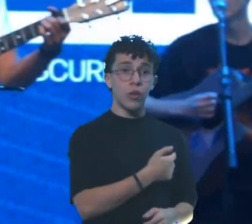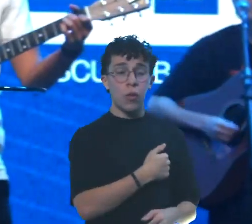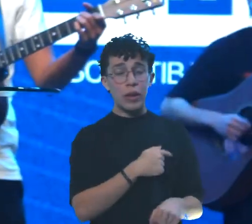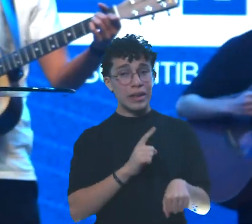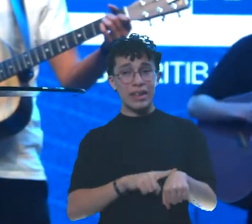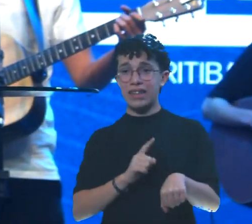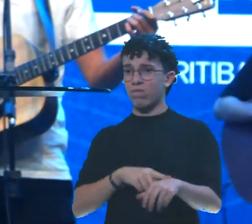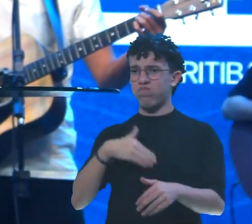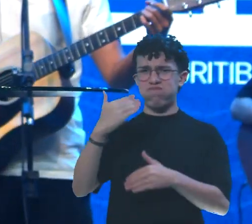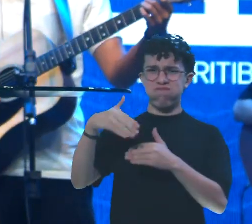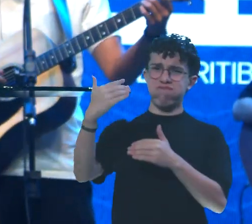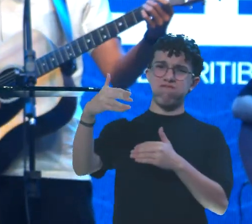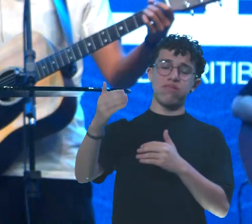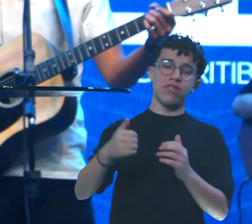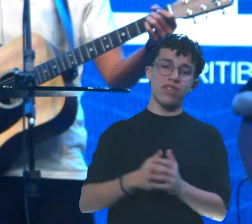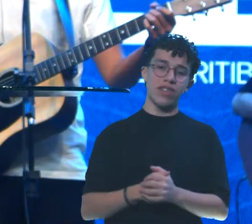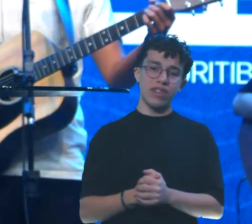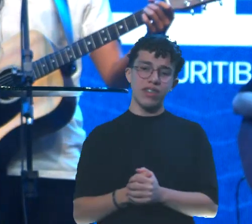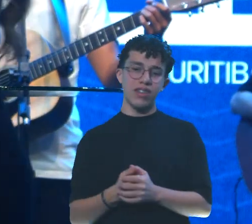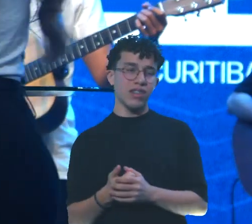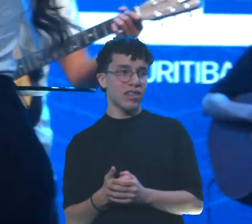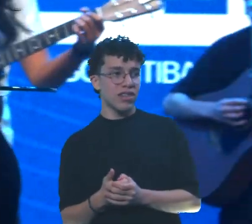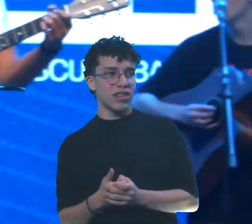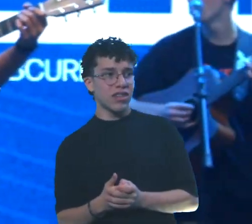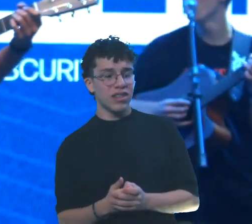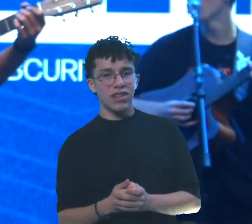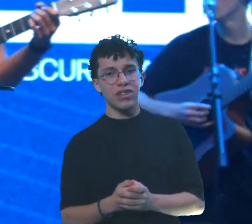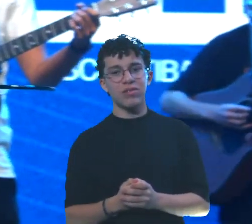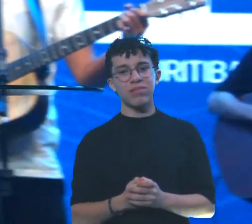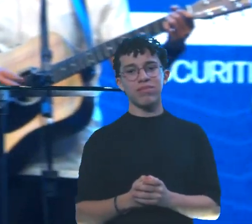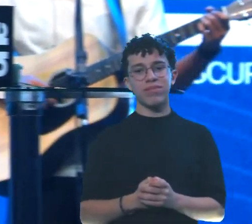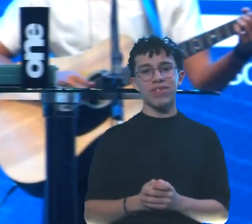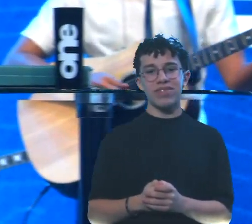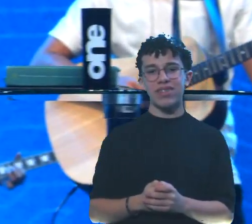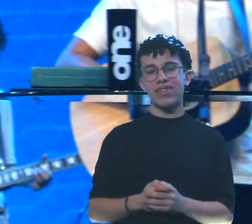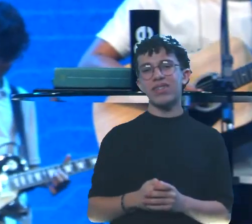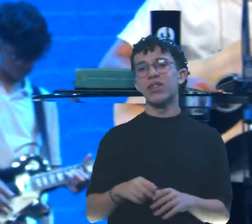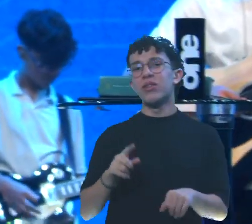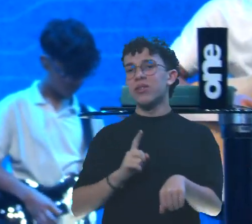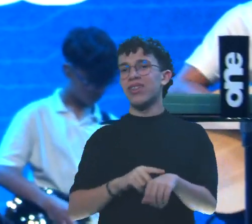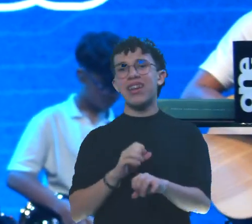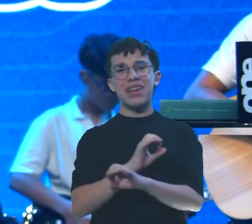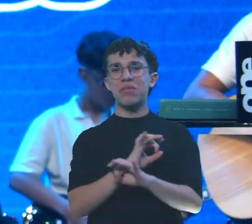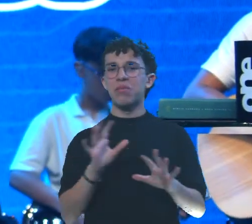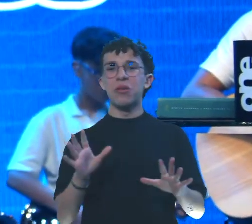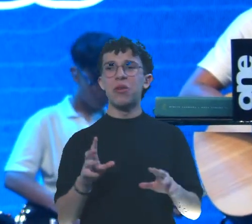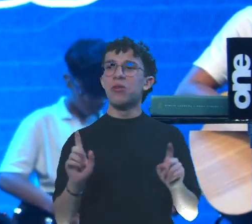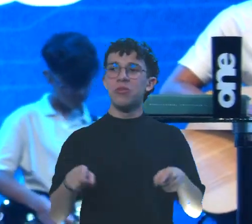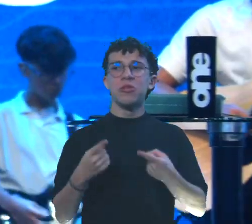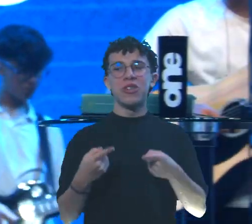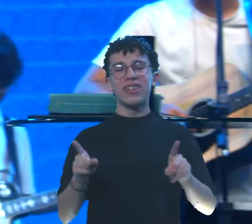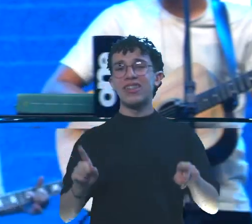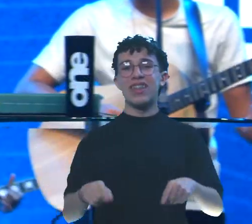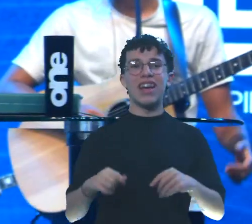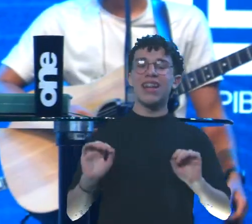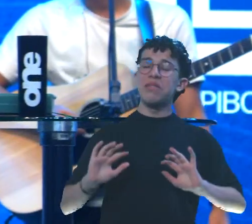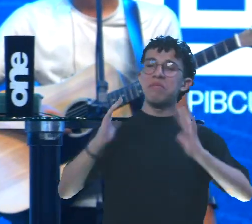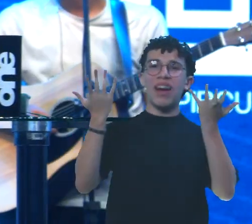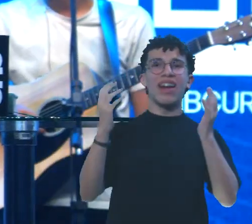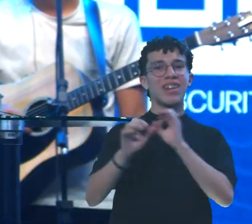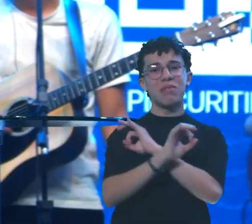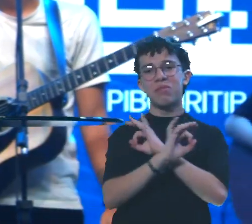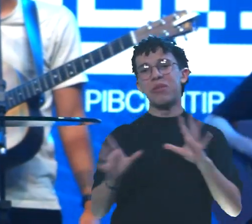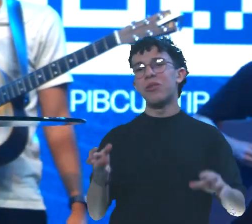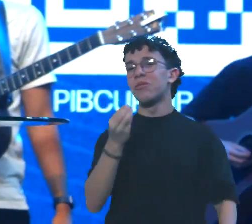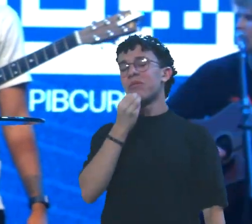então... Não vai ter? Então é isso, gente. A gente já estourou nosso tempo, então não vai ter música agitada. Então, um